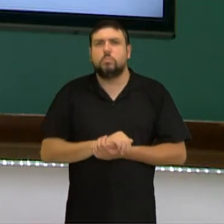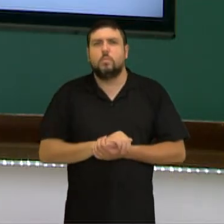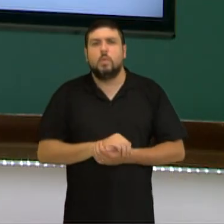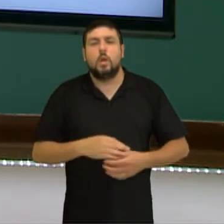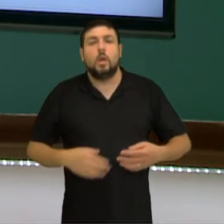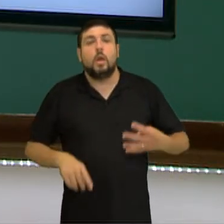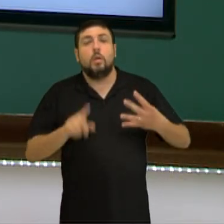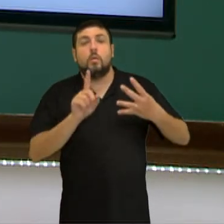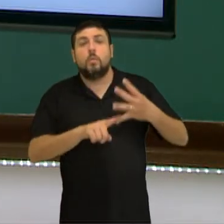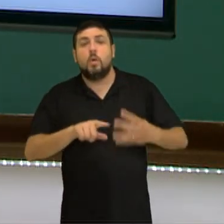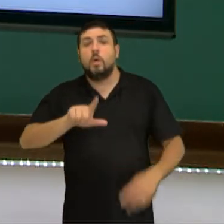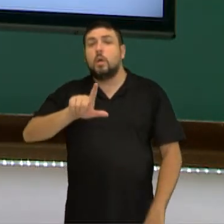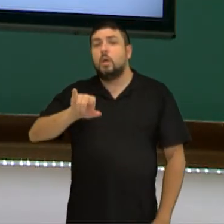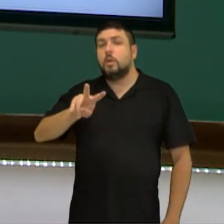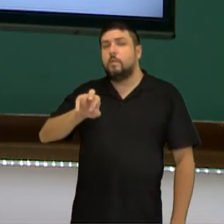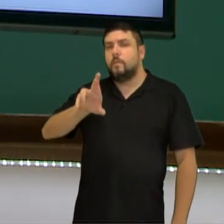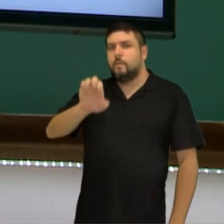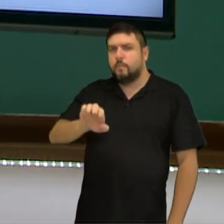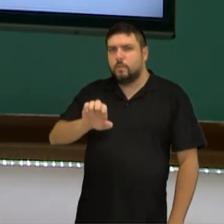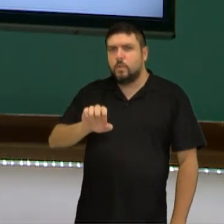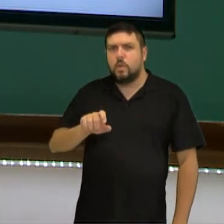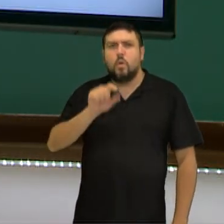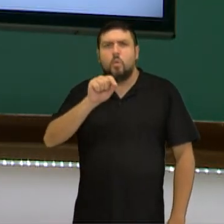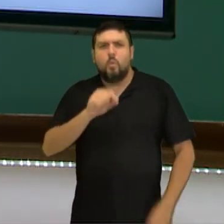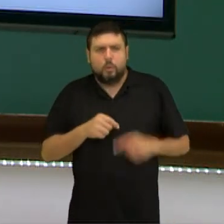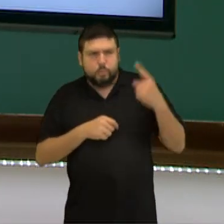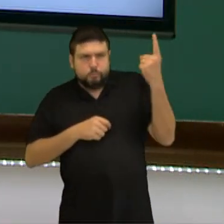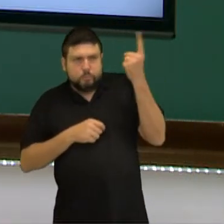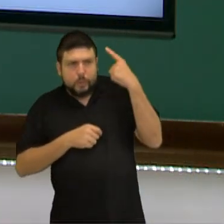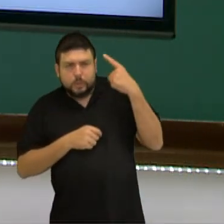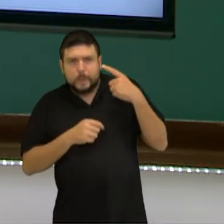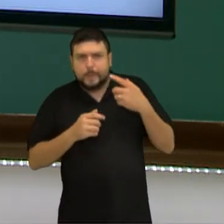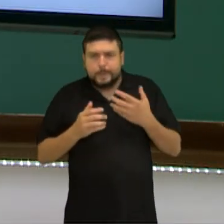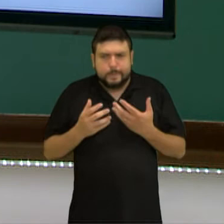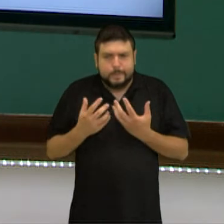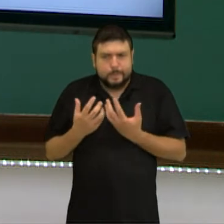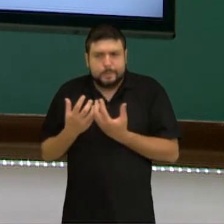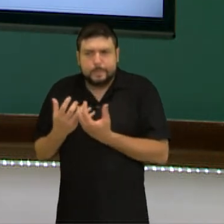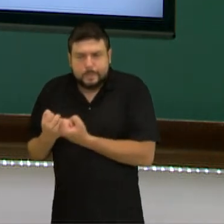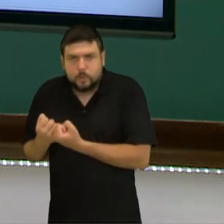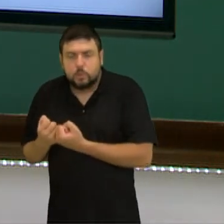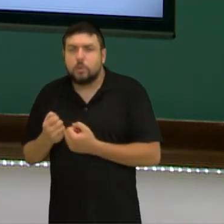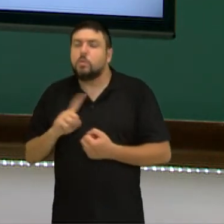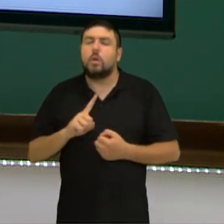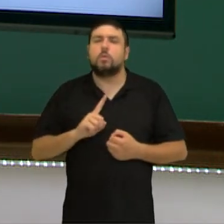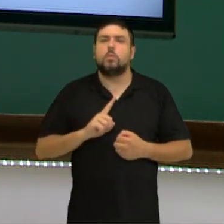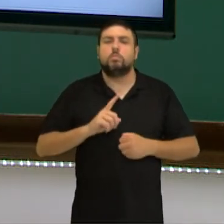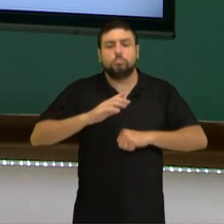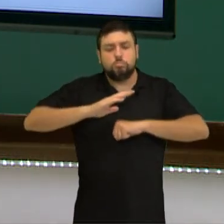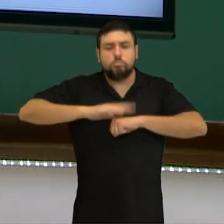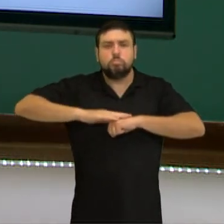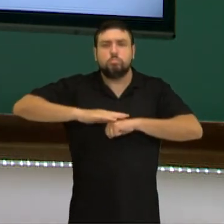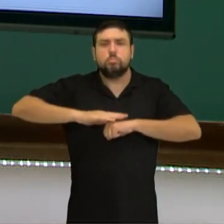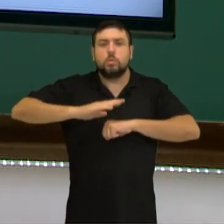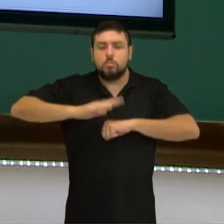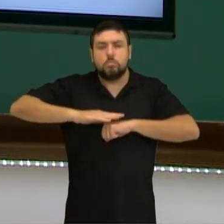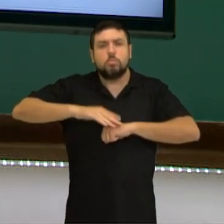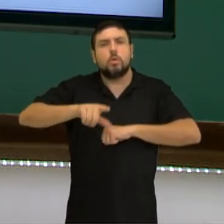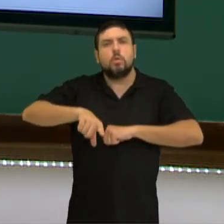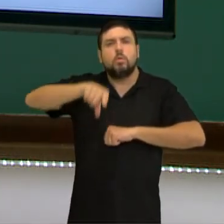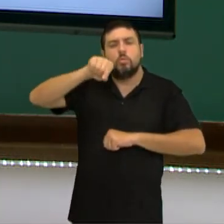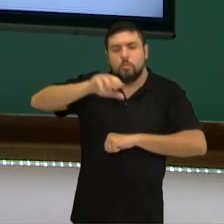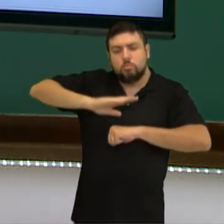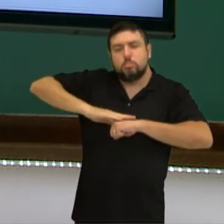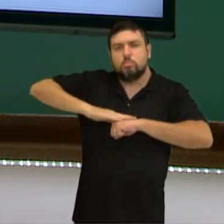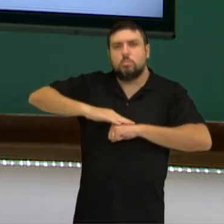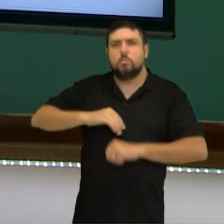ser livre, não ser forçado por alguém a fazer algo, a sentir algo. Nada disso. Você ser